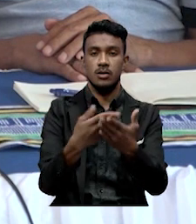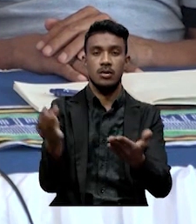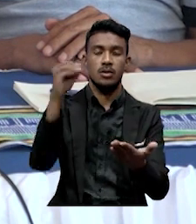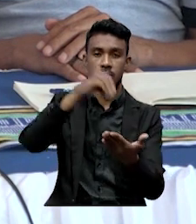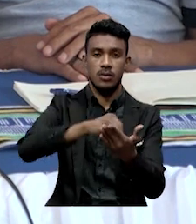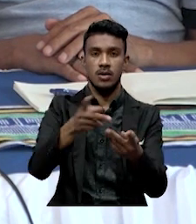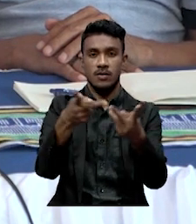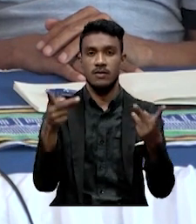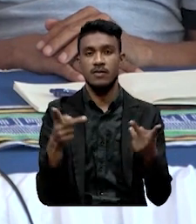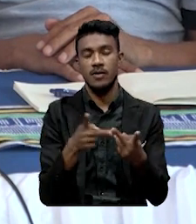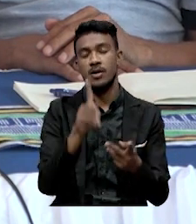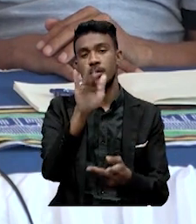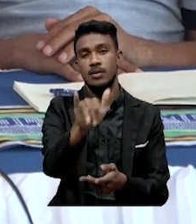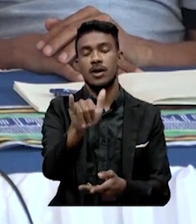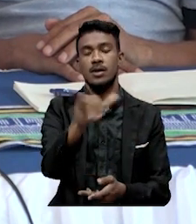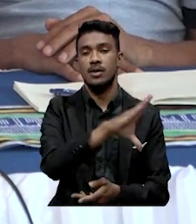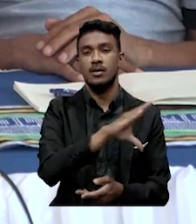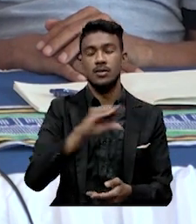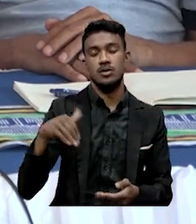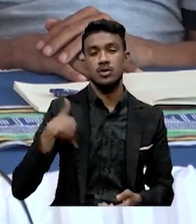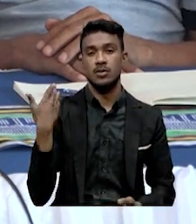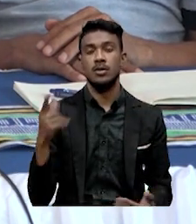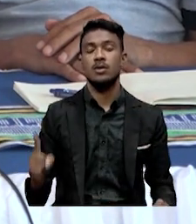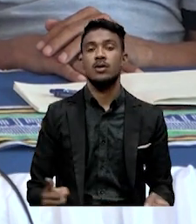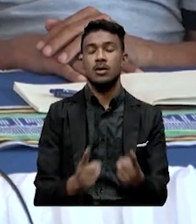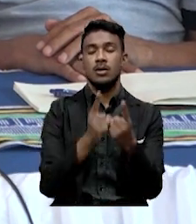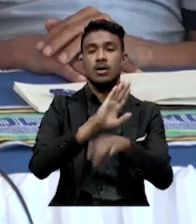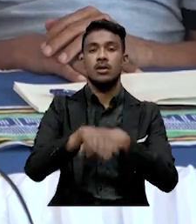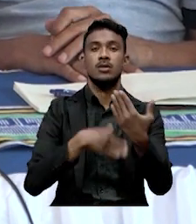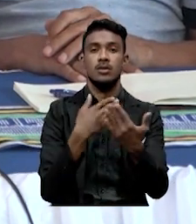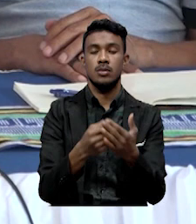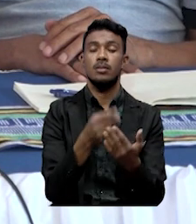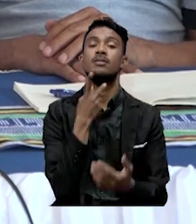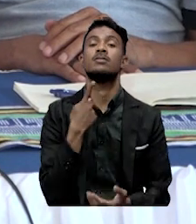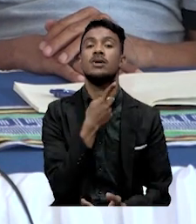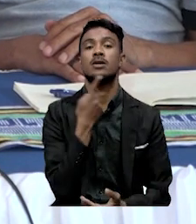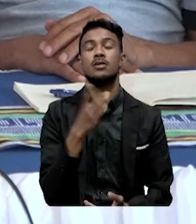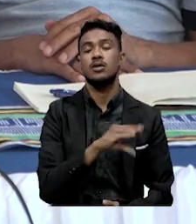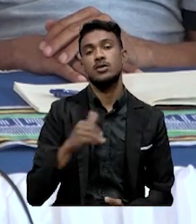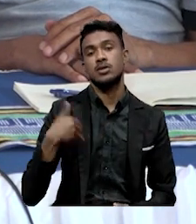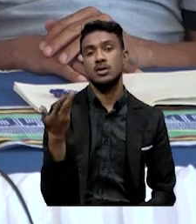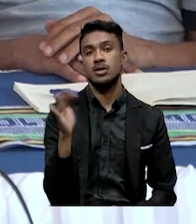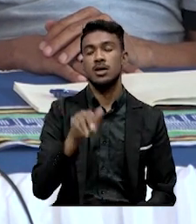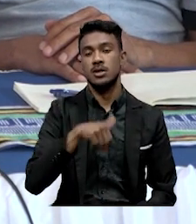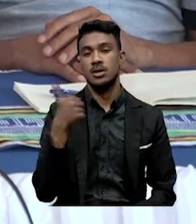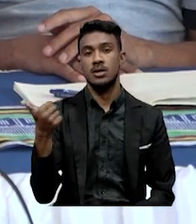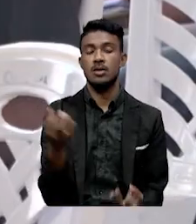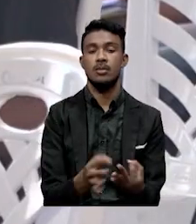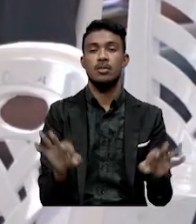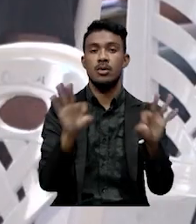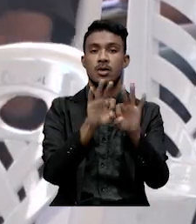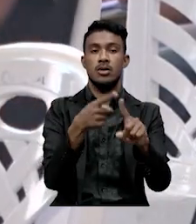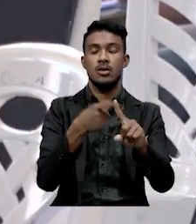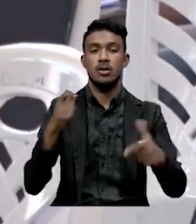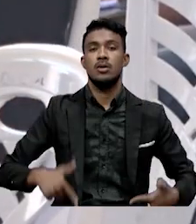fatin destinado, nune foinsai hotu seha sorumalu, ho santo padre no foinsai siraseluk. Importansia husi Jornada